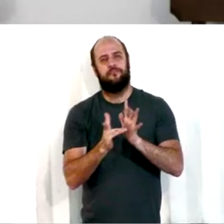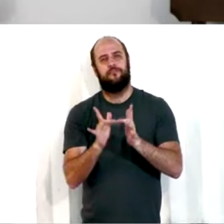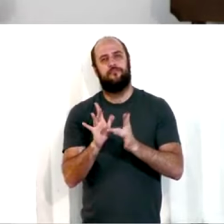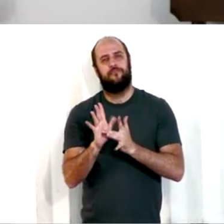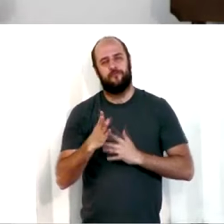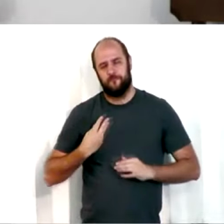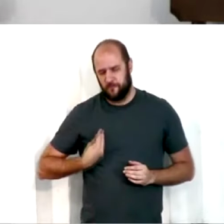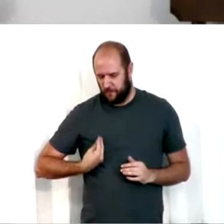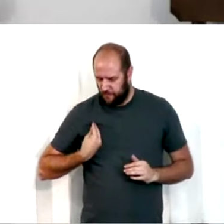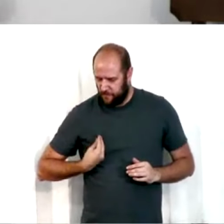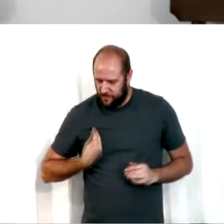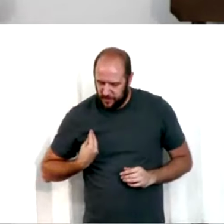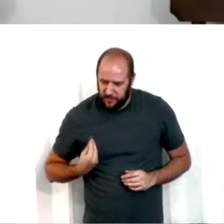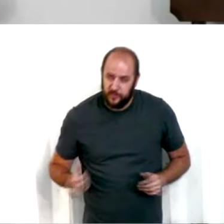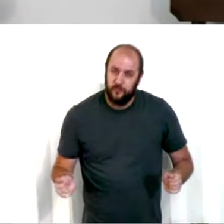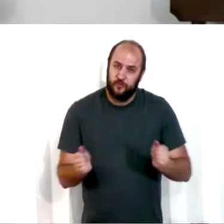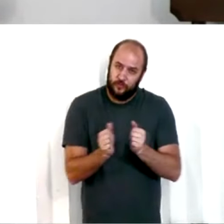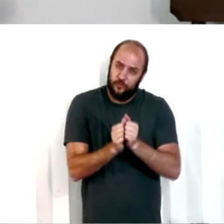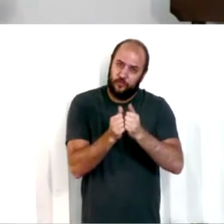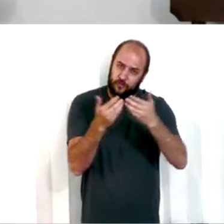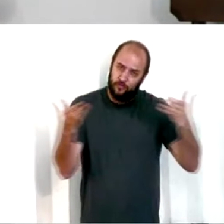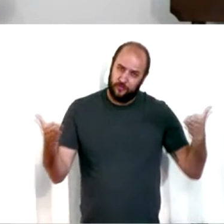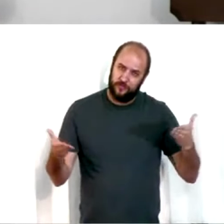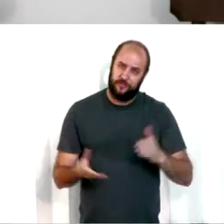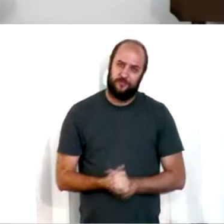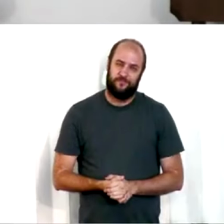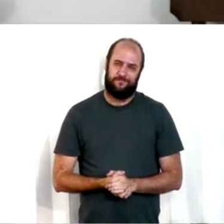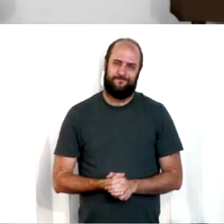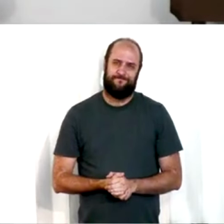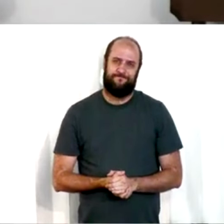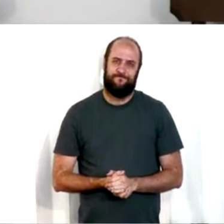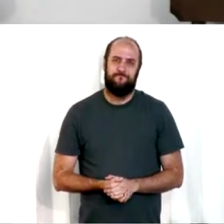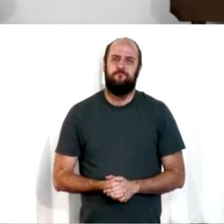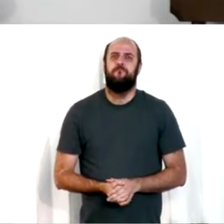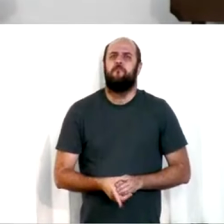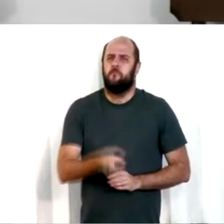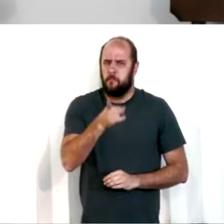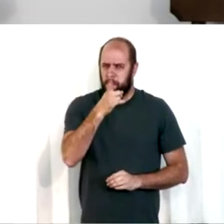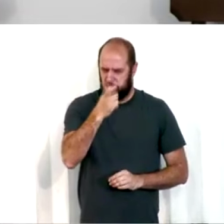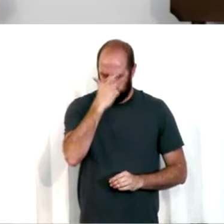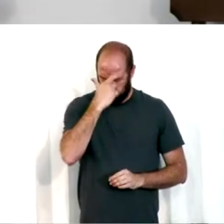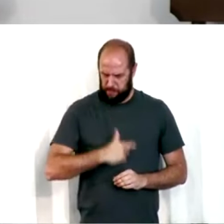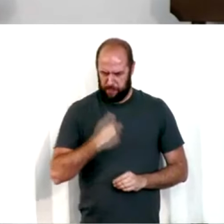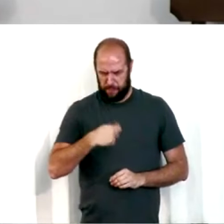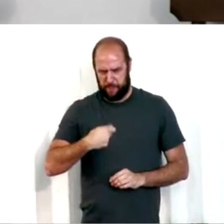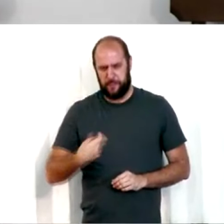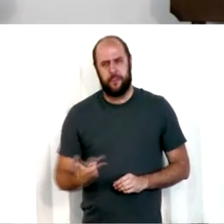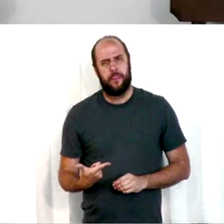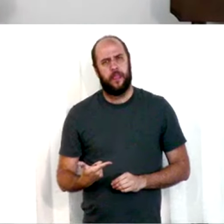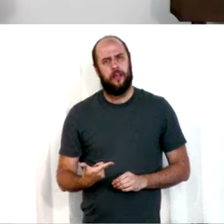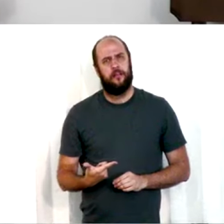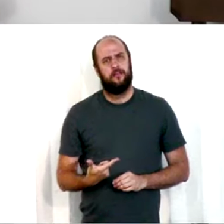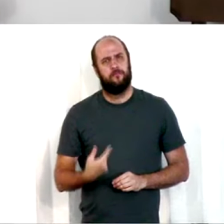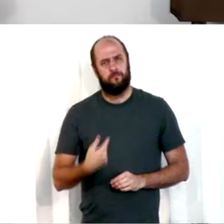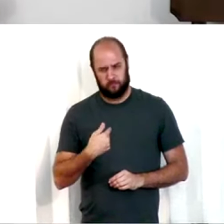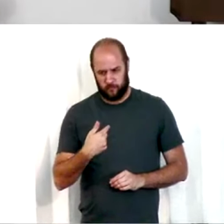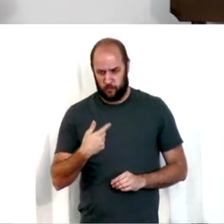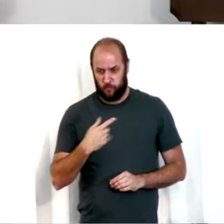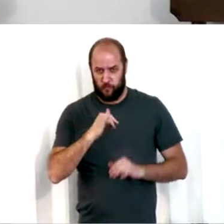habita em vós. Esta deve ser a sua arma, meu irmão. Essa deve ser a sua arma quando